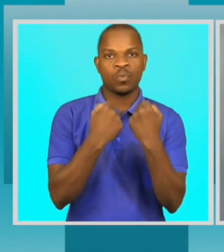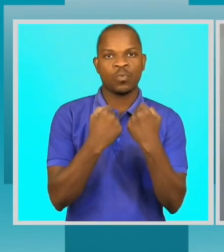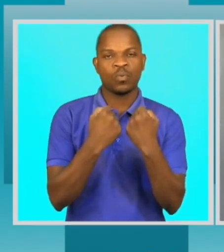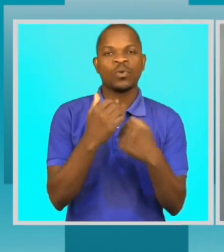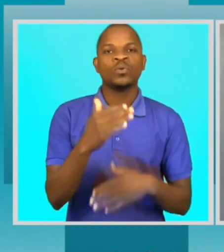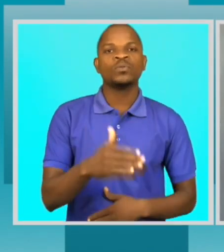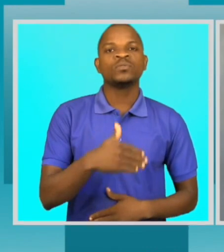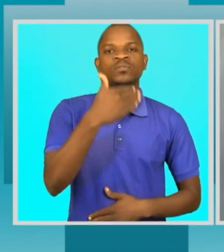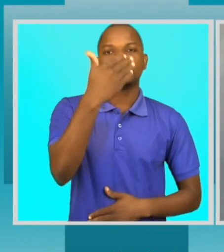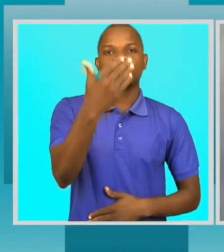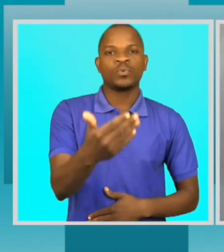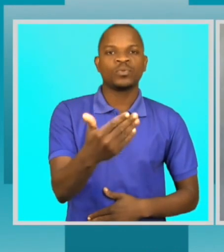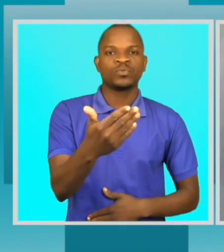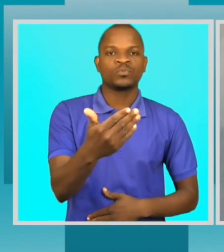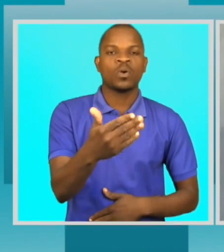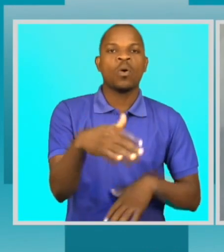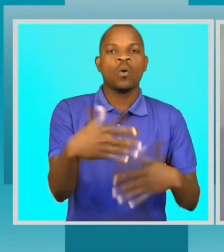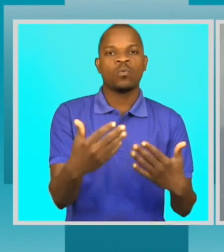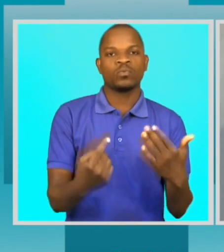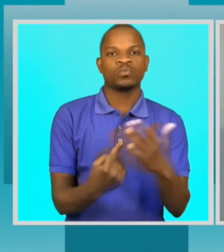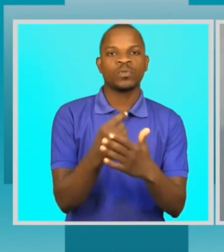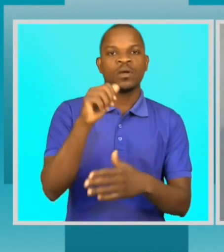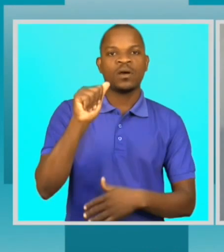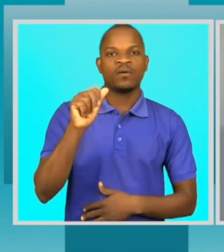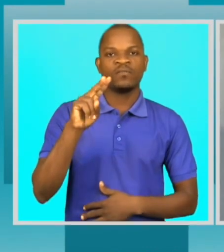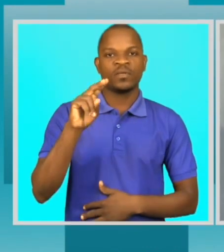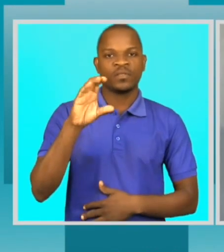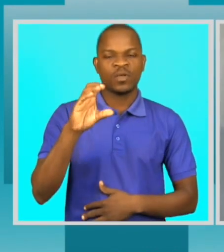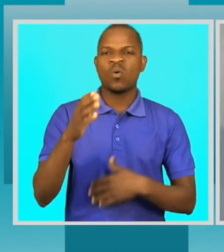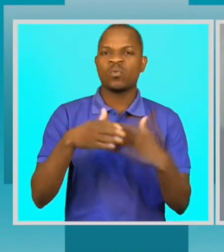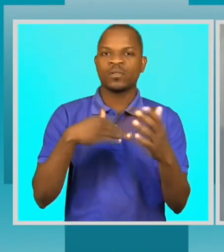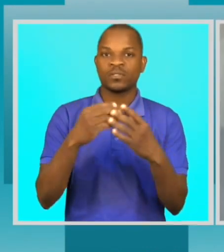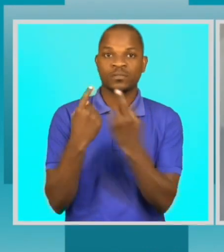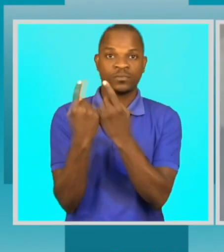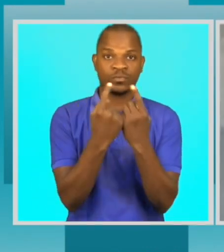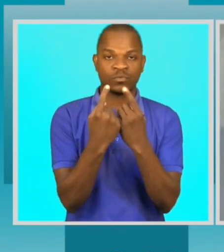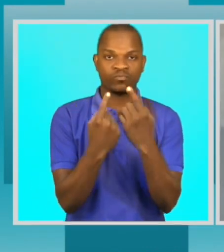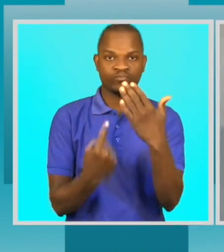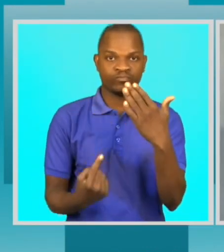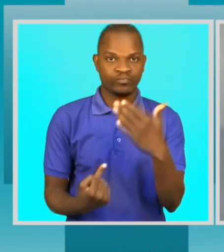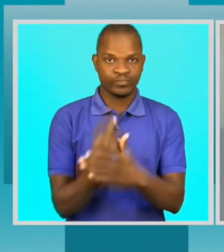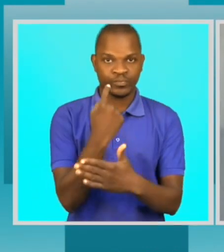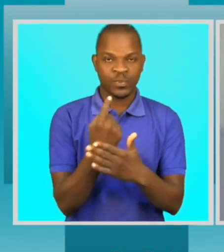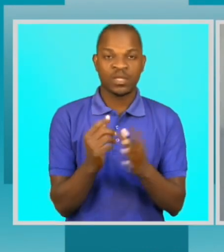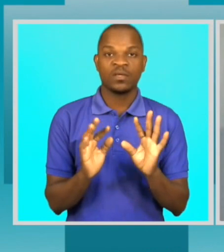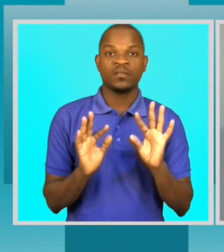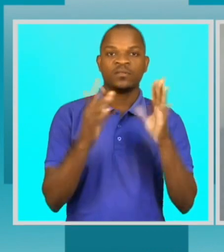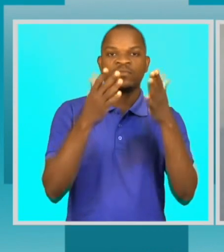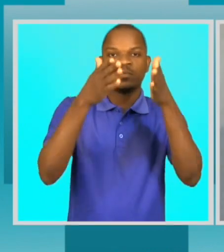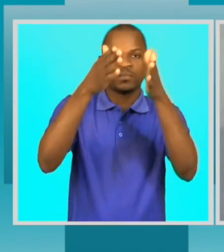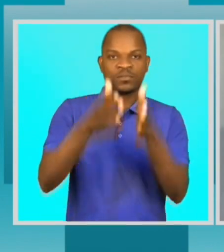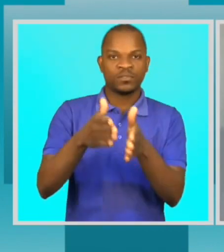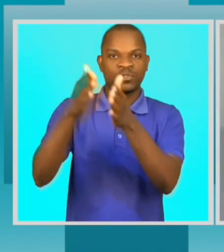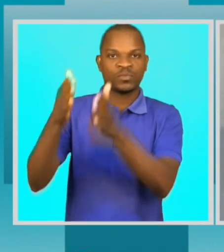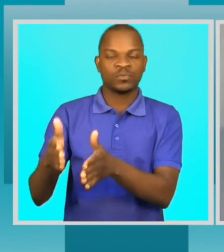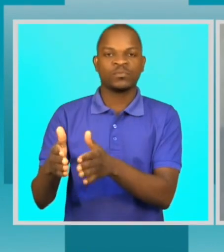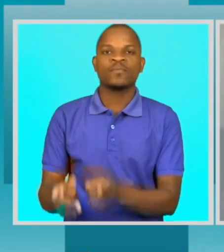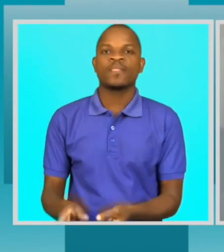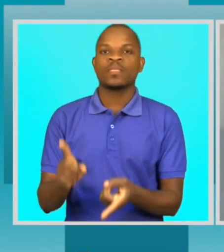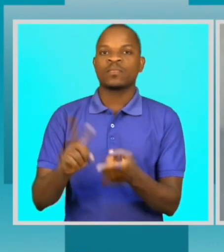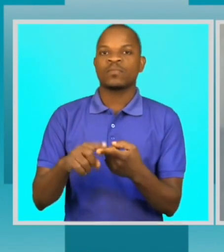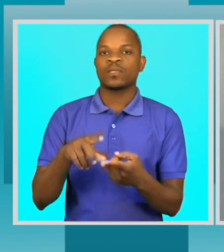depois de uma AVC, depois de qualquer outra situação que aconteça na vida das pessoas. Temos também a